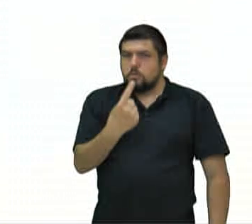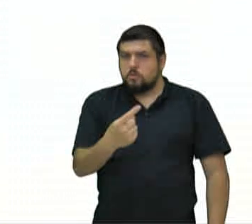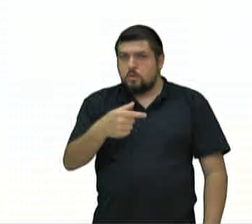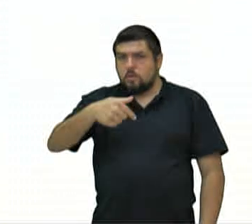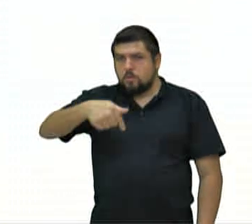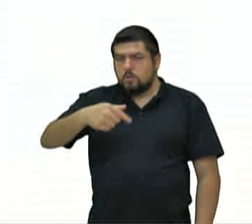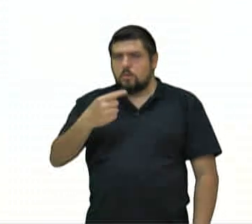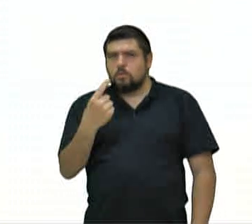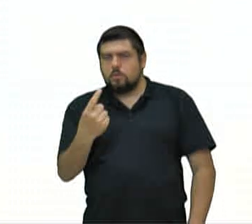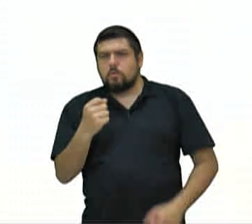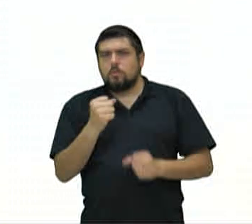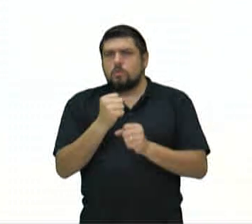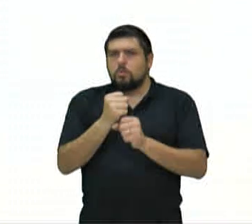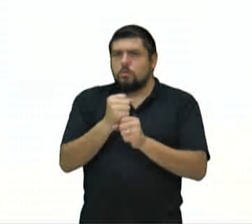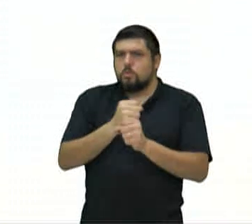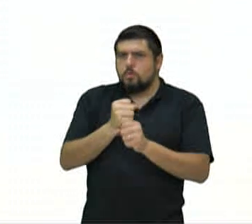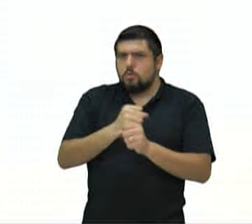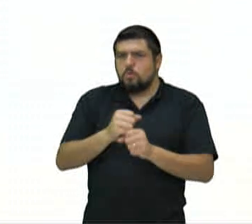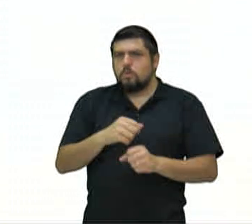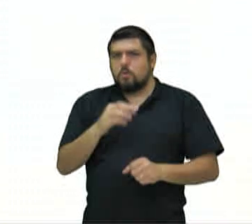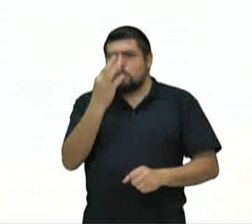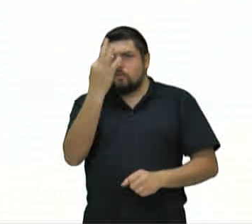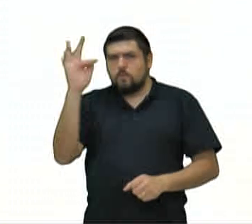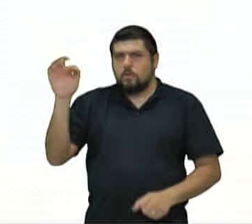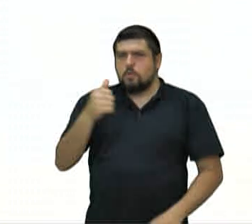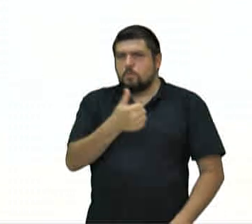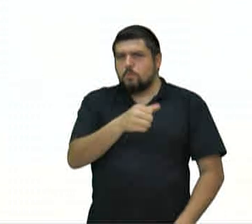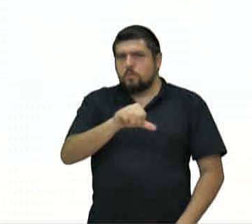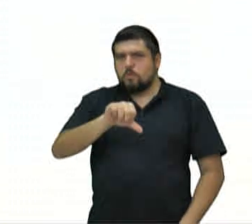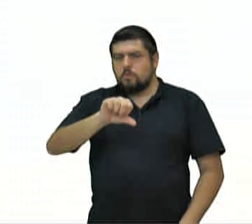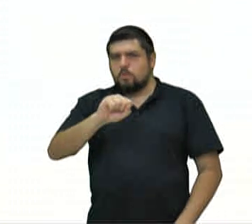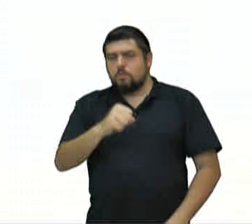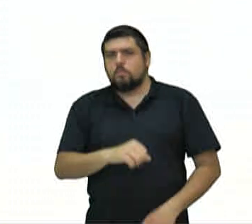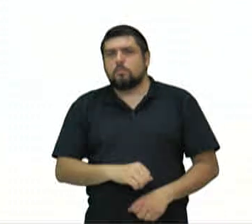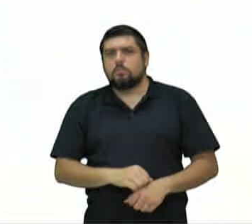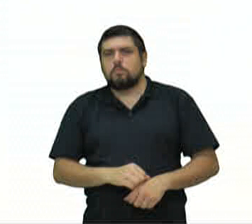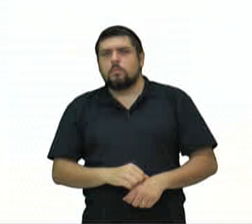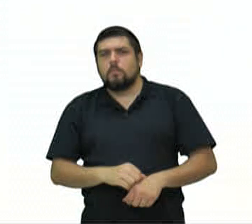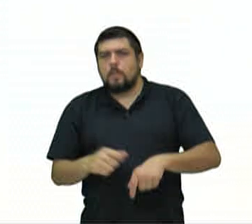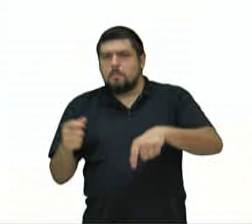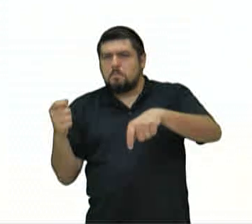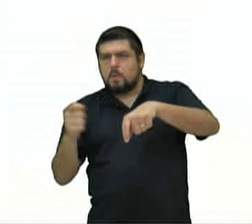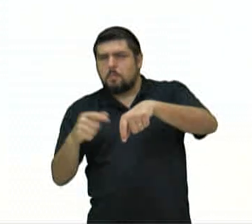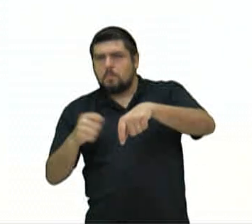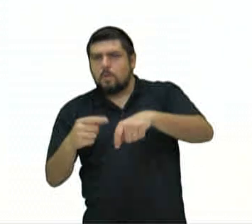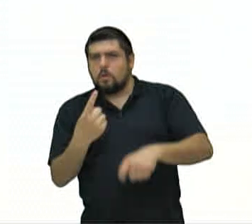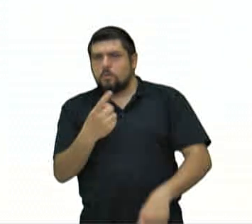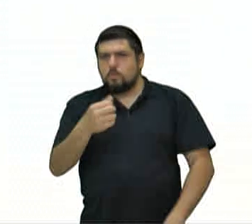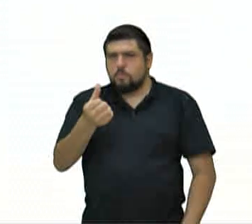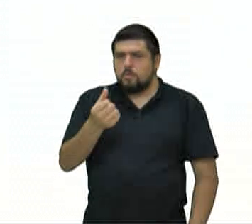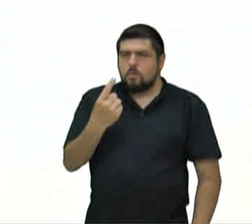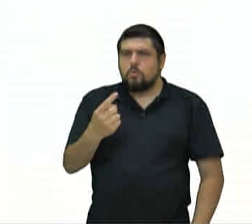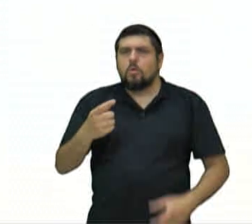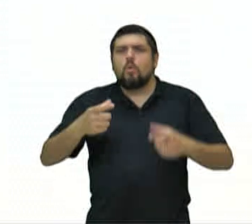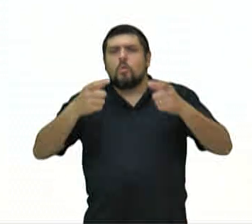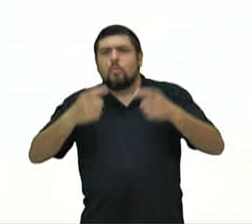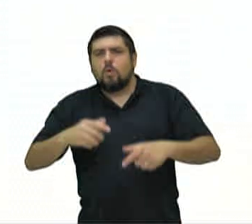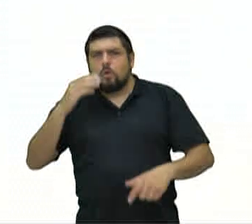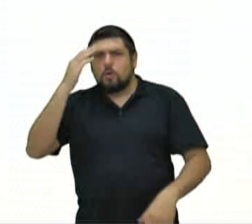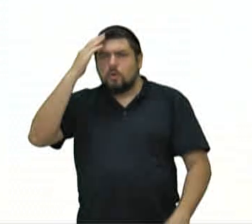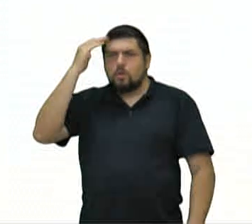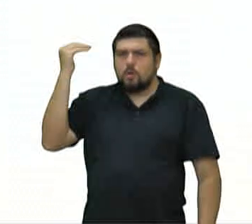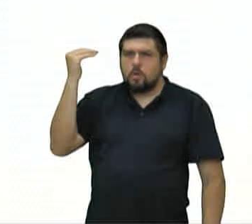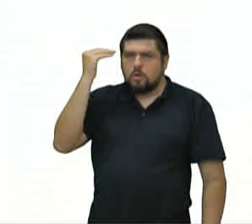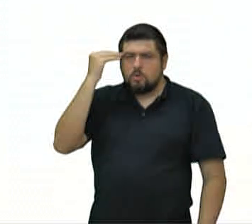França em 1998, 161 na Copa do Mundo da Coreia e do Japão, que aconteceu em 2002,